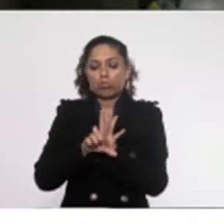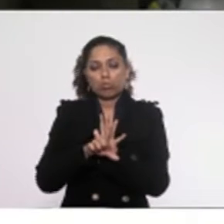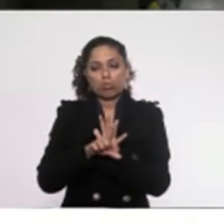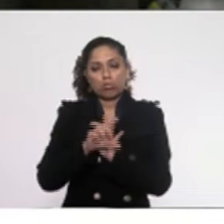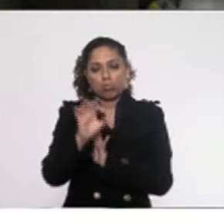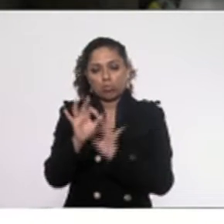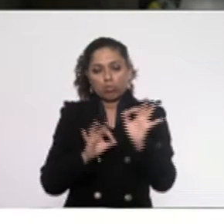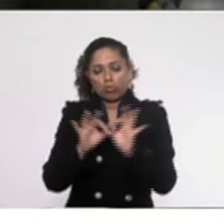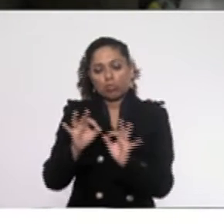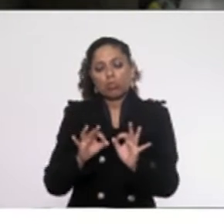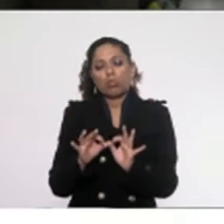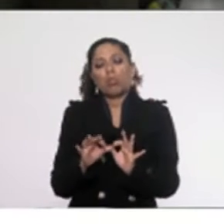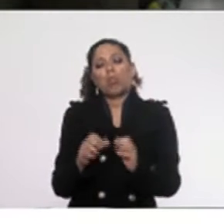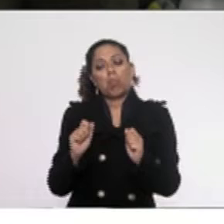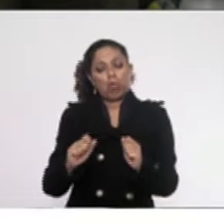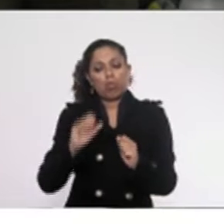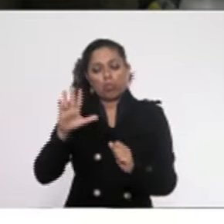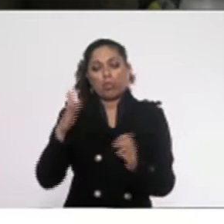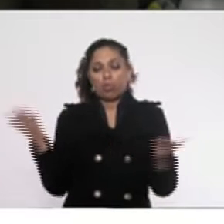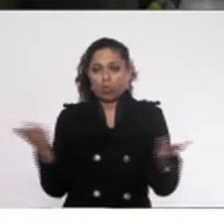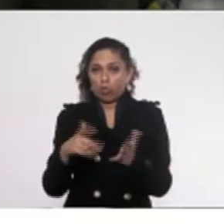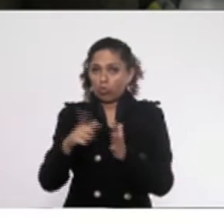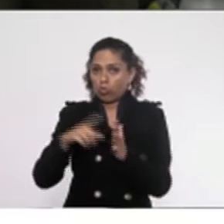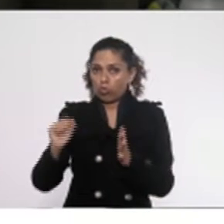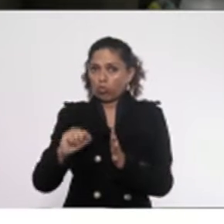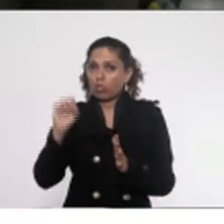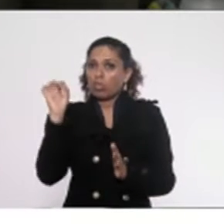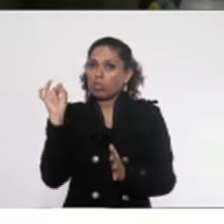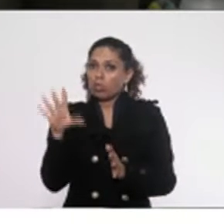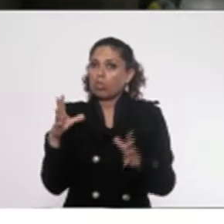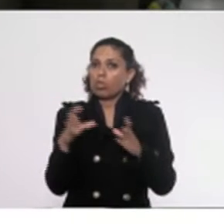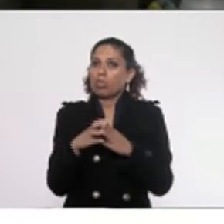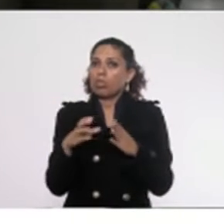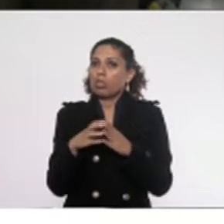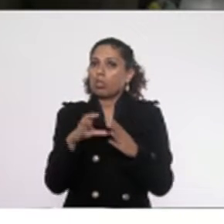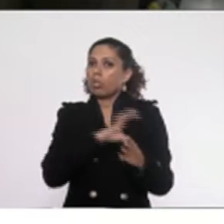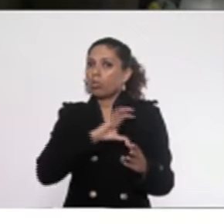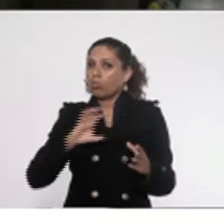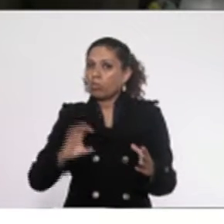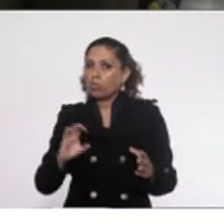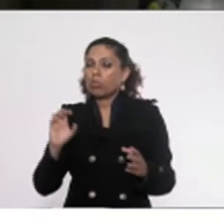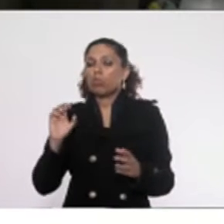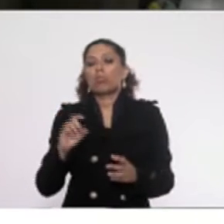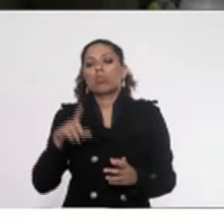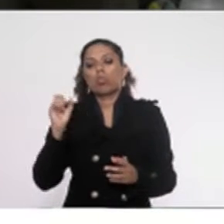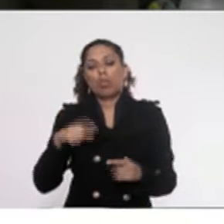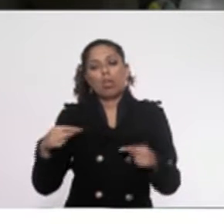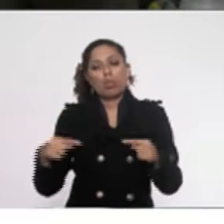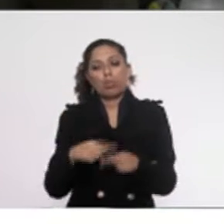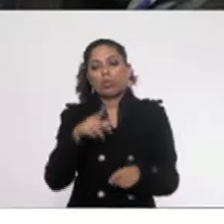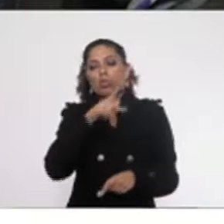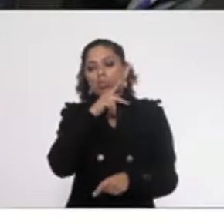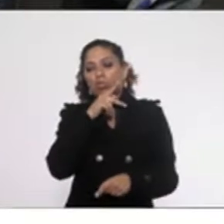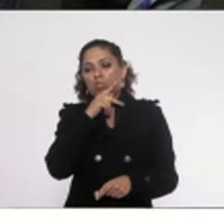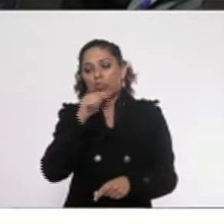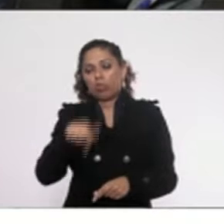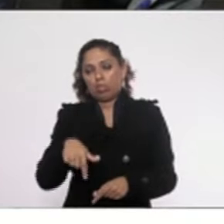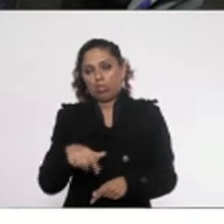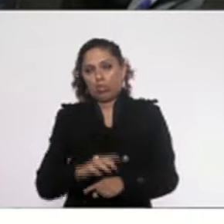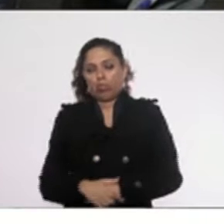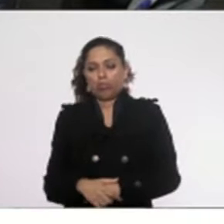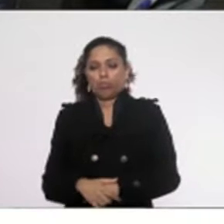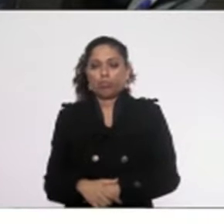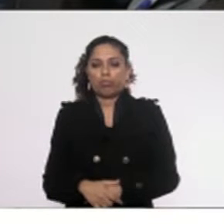gente estabelece, mas que hoje pode destacar na comissão, pode. Essa pontuação, na verdade, senhor deputado Luiz